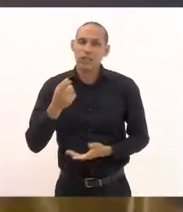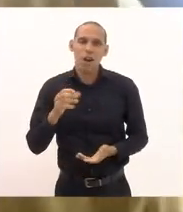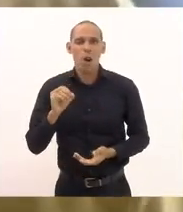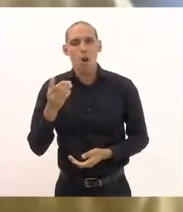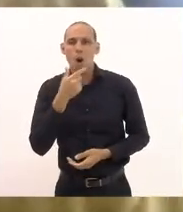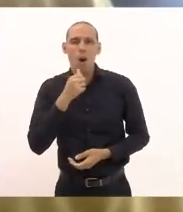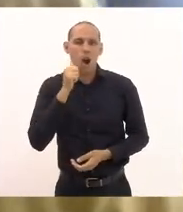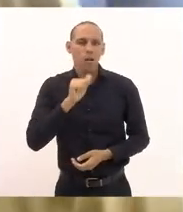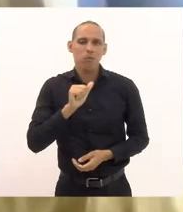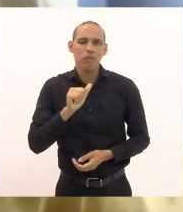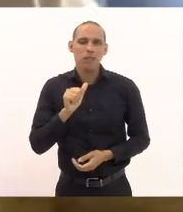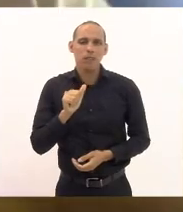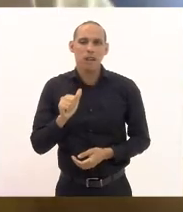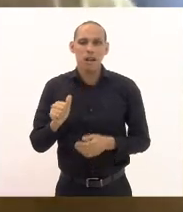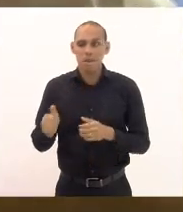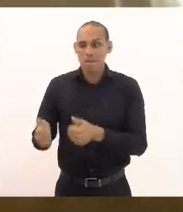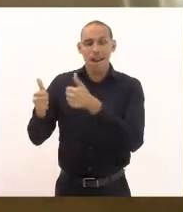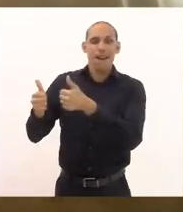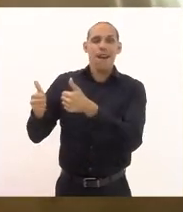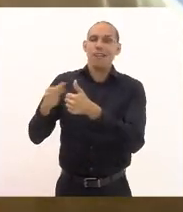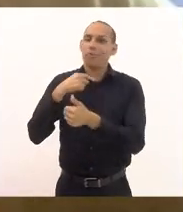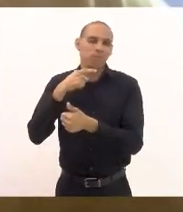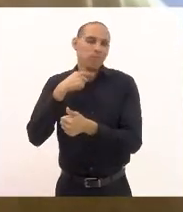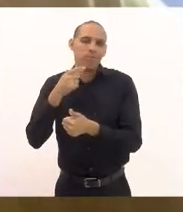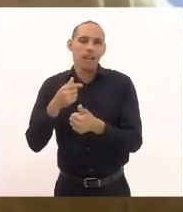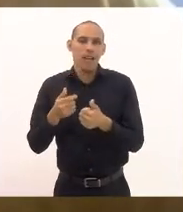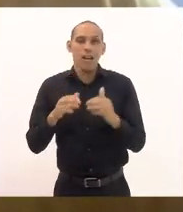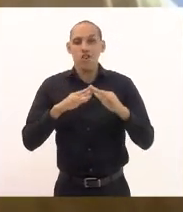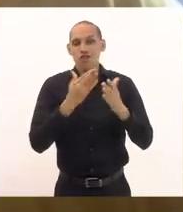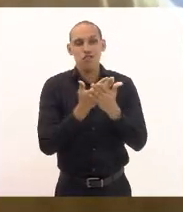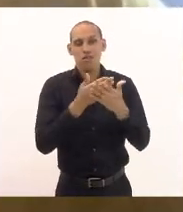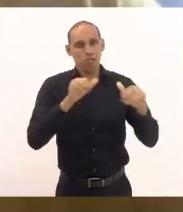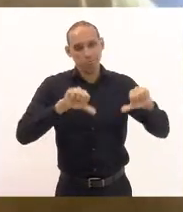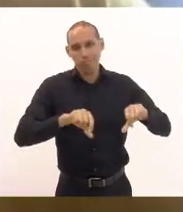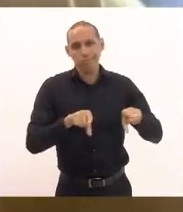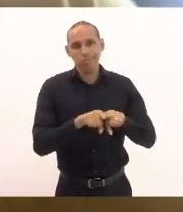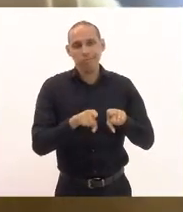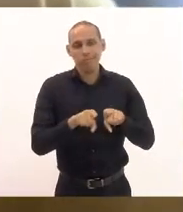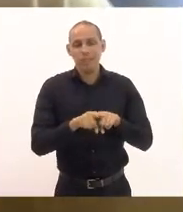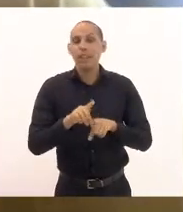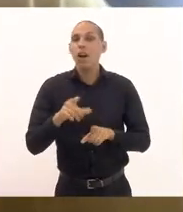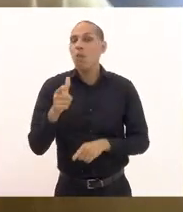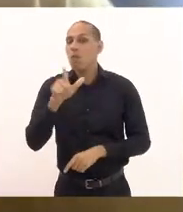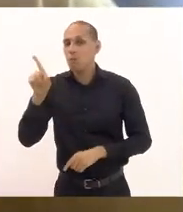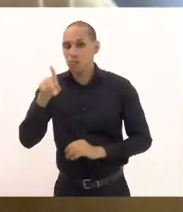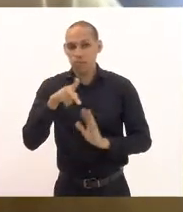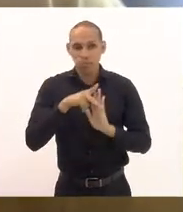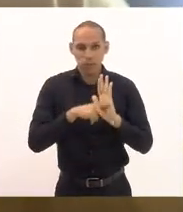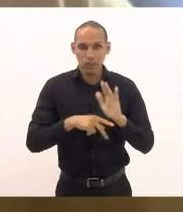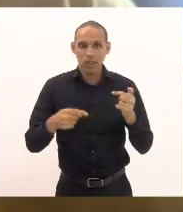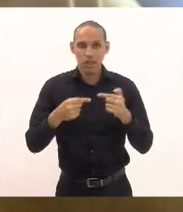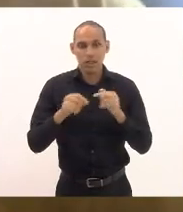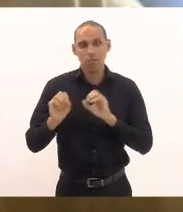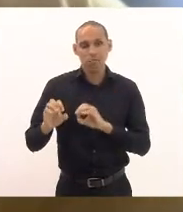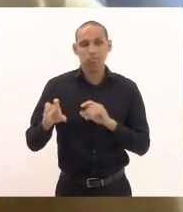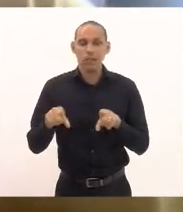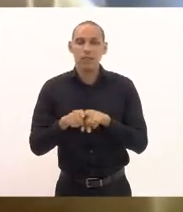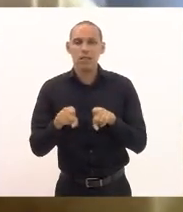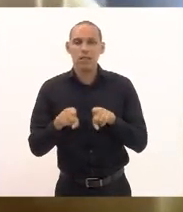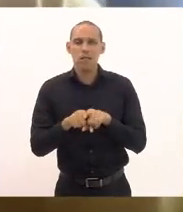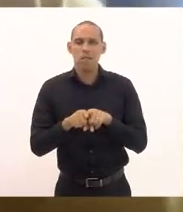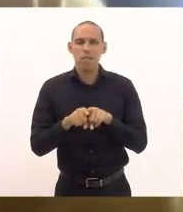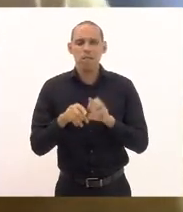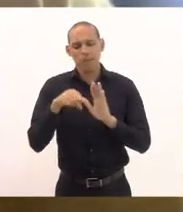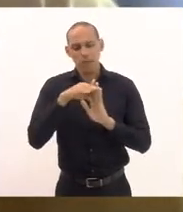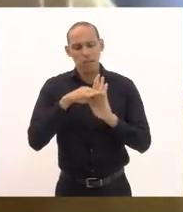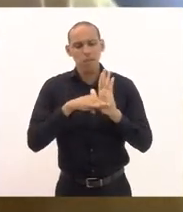diretora, não é prestigiada? Em relação ao outro projeto também sobre educação e que em bom momento saiu de